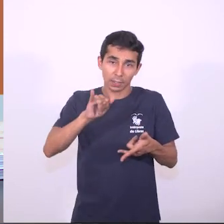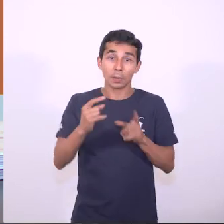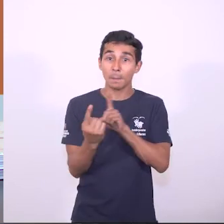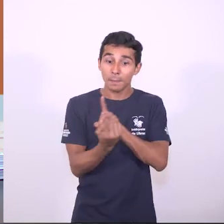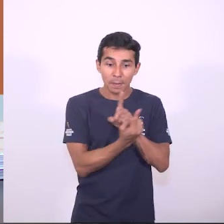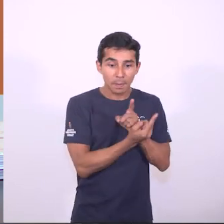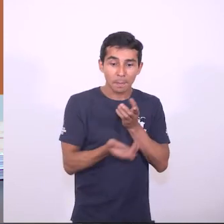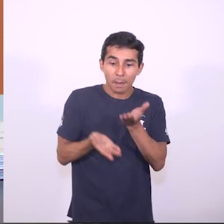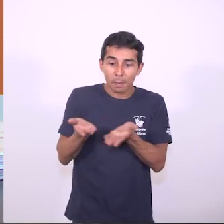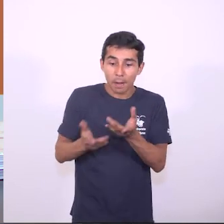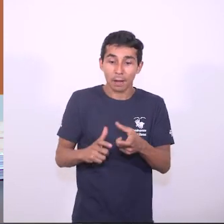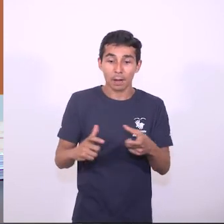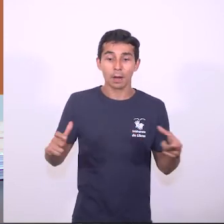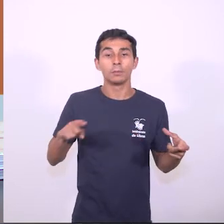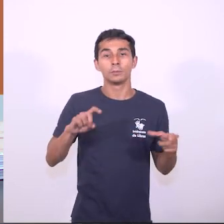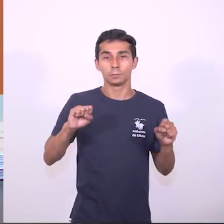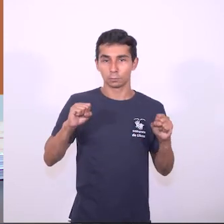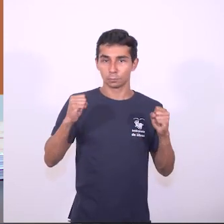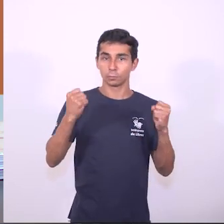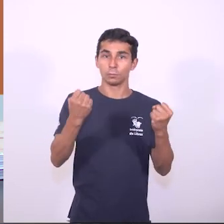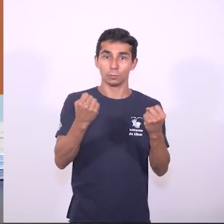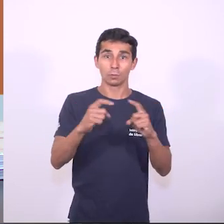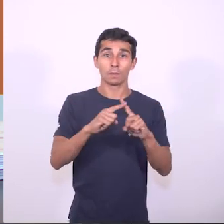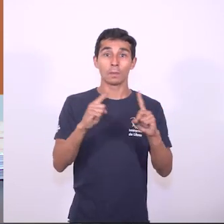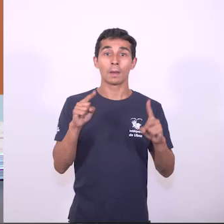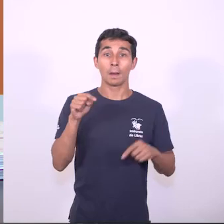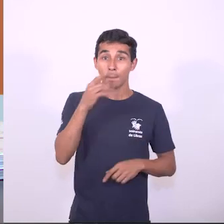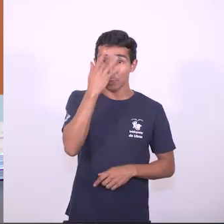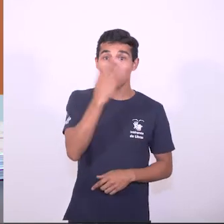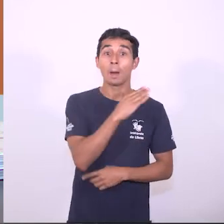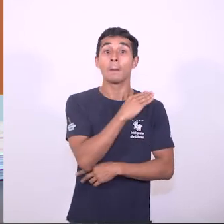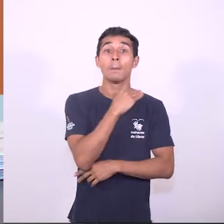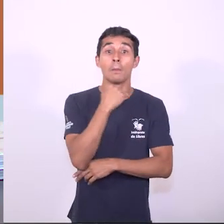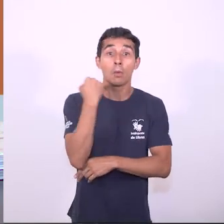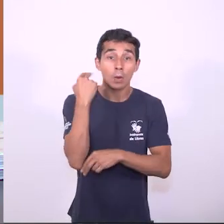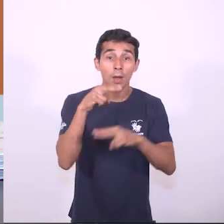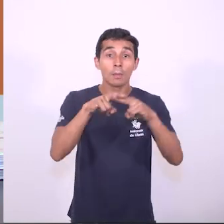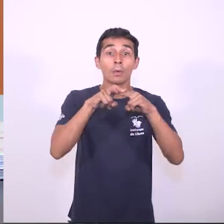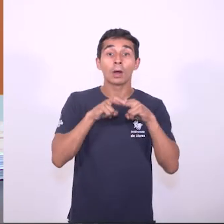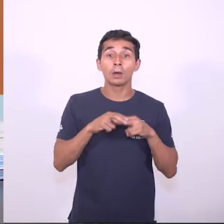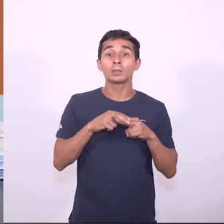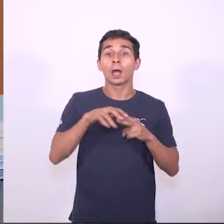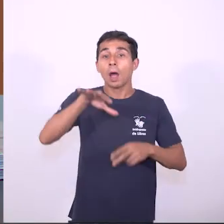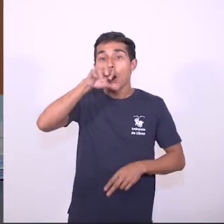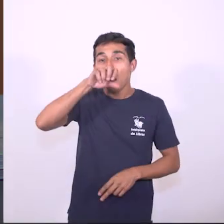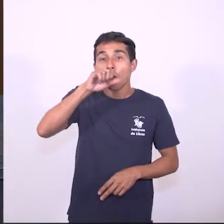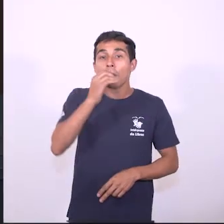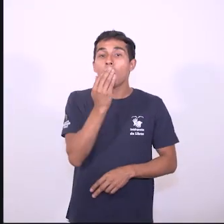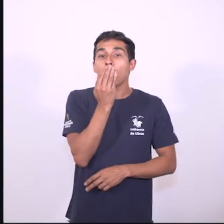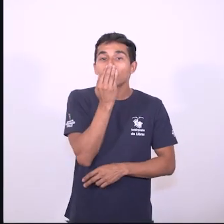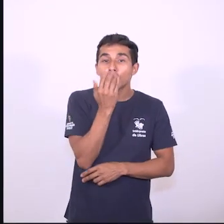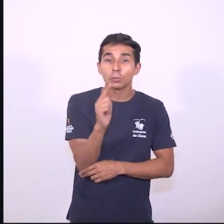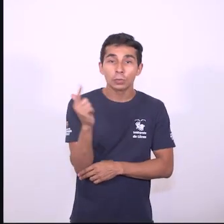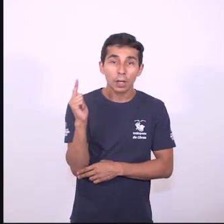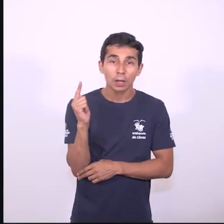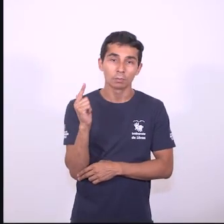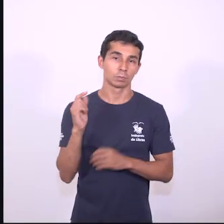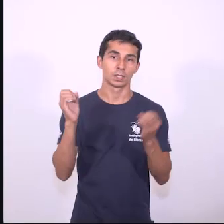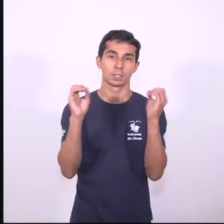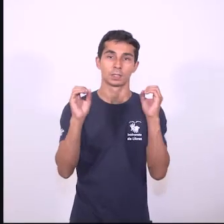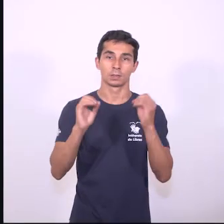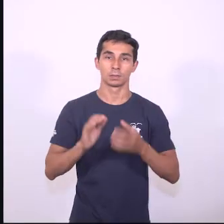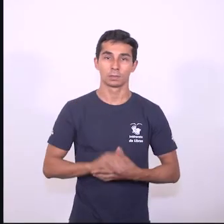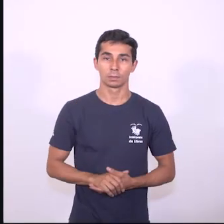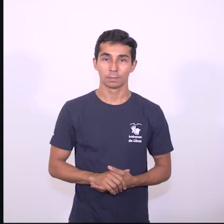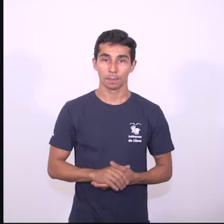estamos fazendo, mas morte por falta de oxigênio na cidade, isso não ocorreu. Nós não temos mais